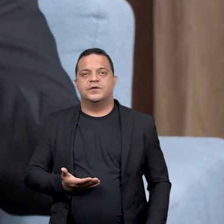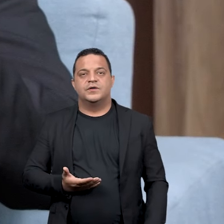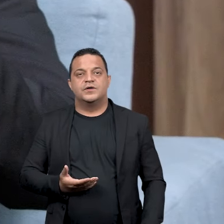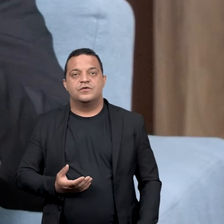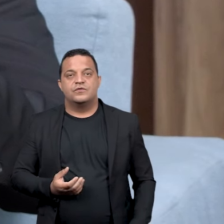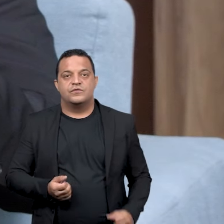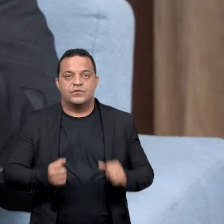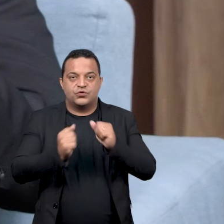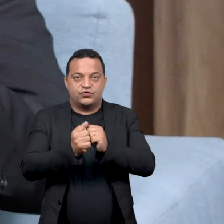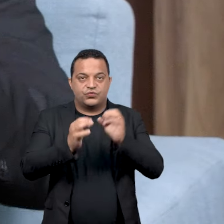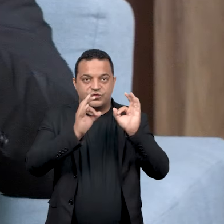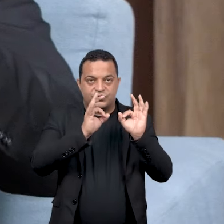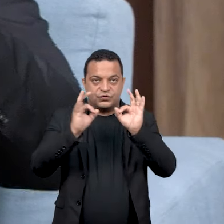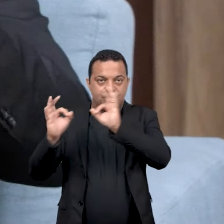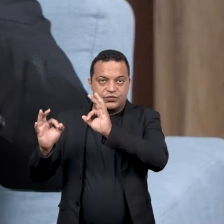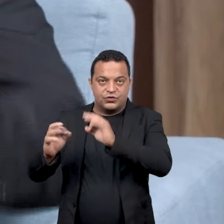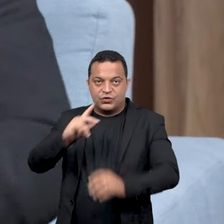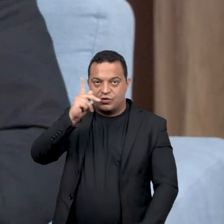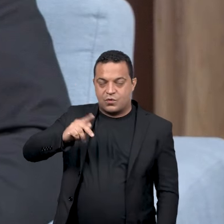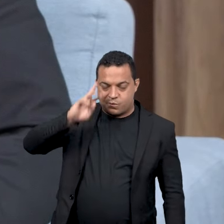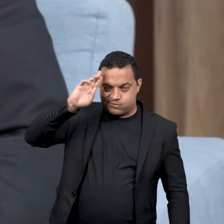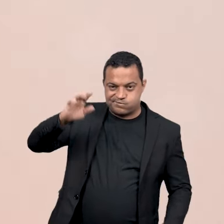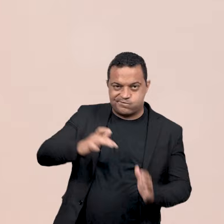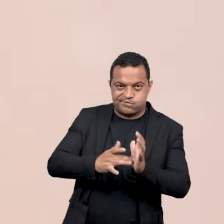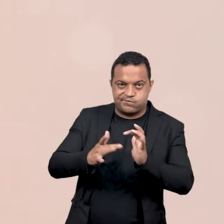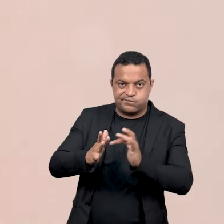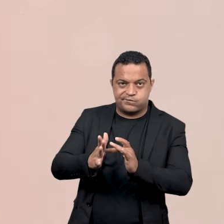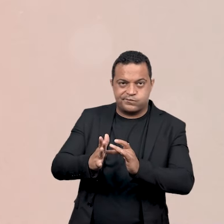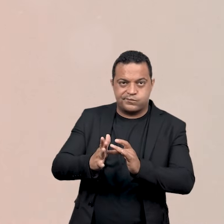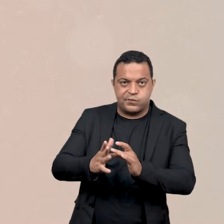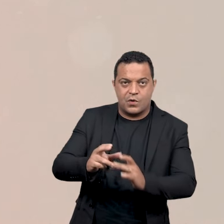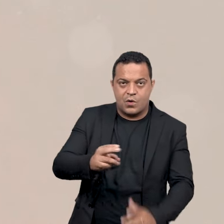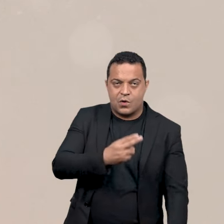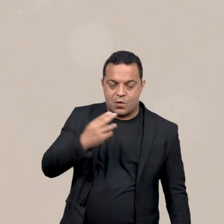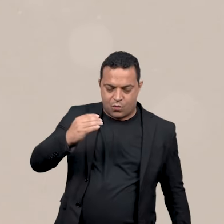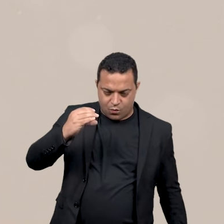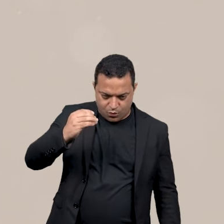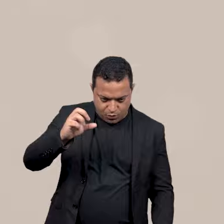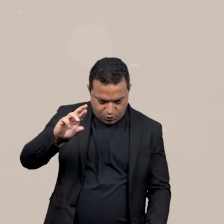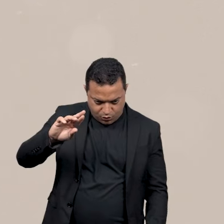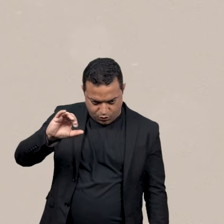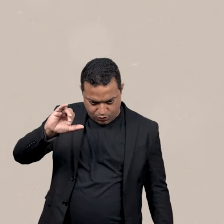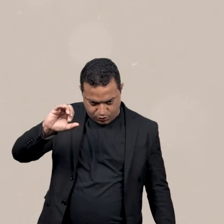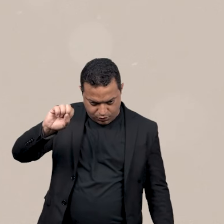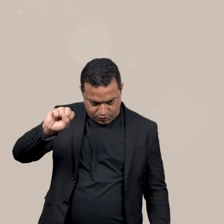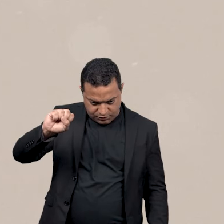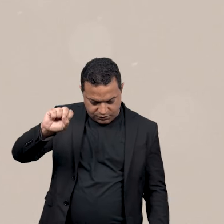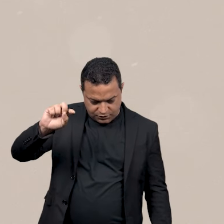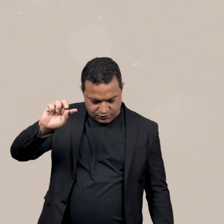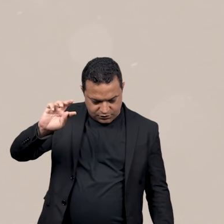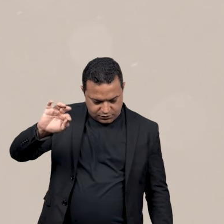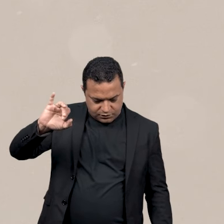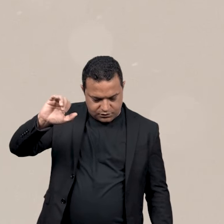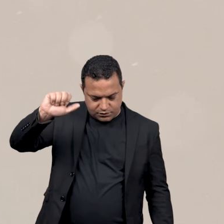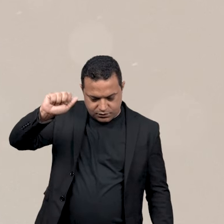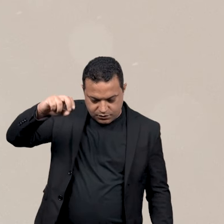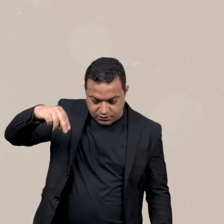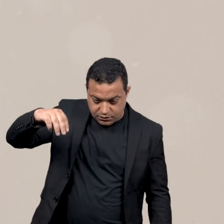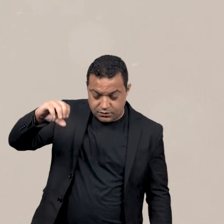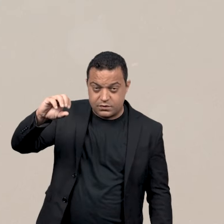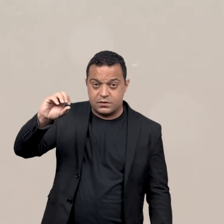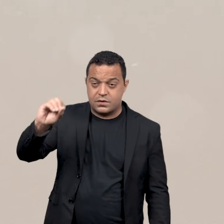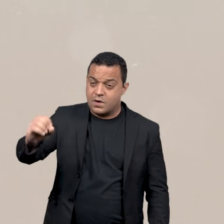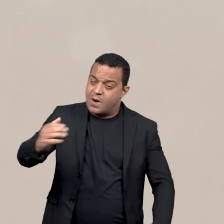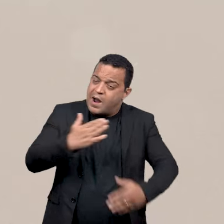seus recados. Vamos assisti-los. A paz do Senhor Jesus. Meu nome é Cristiano e eu sou da Igreja Jardim